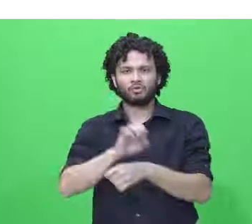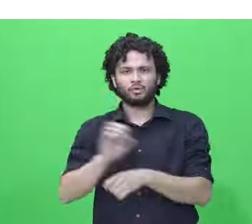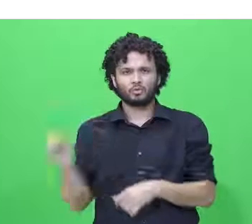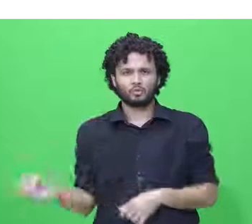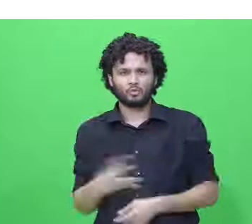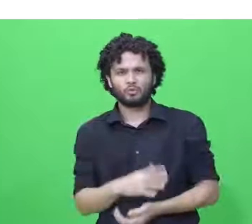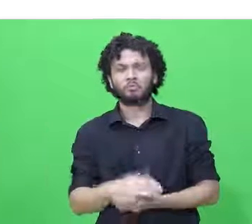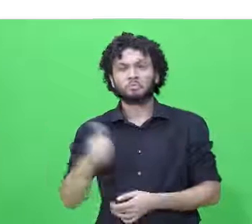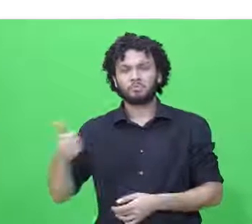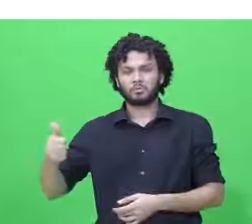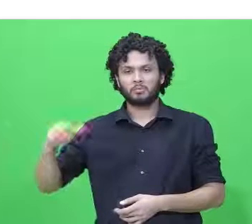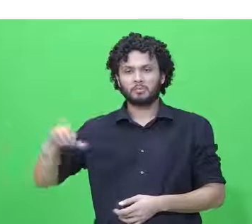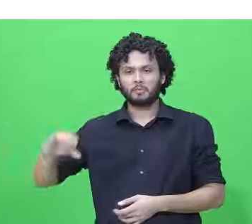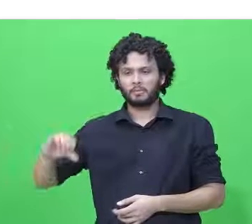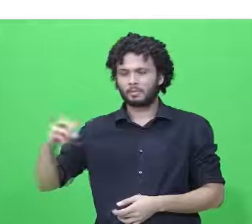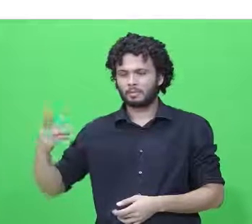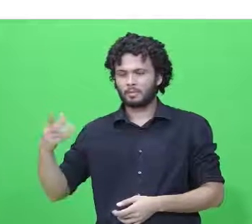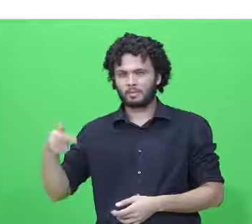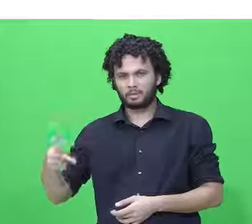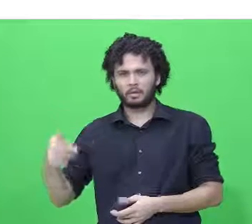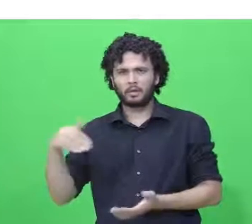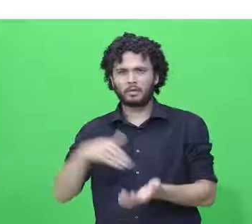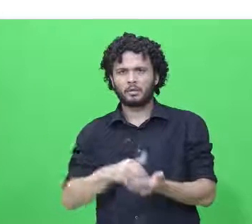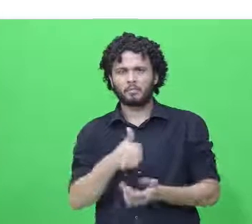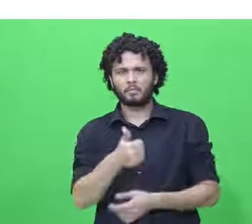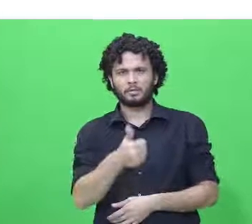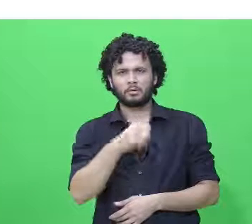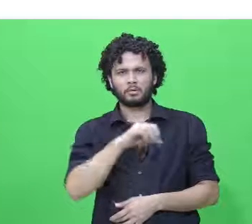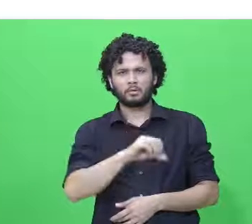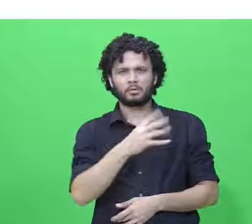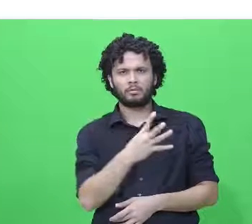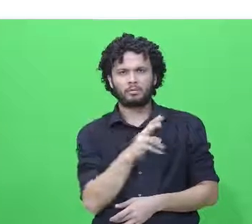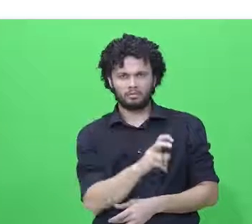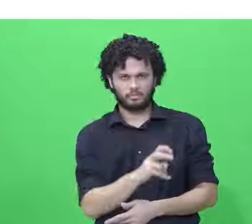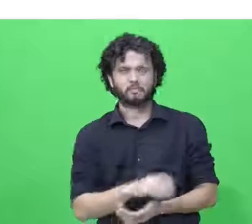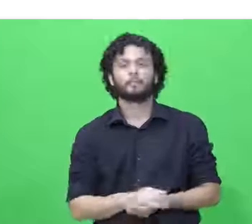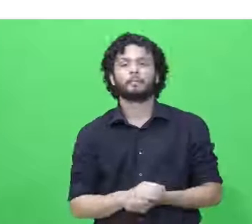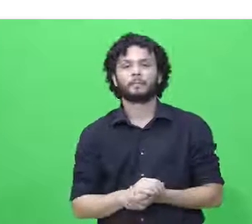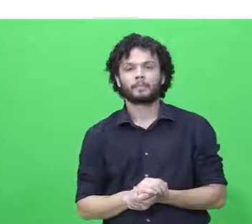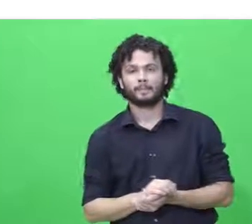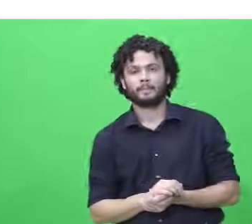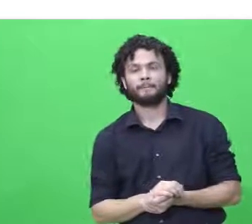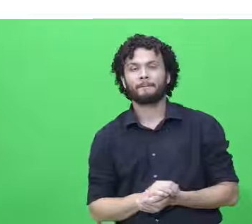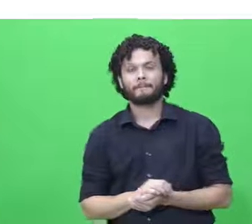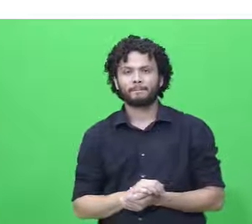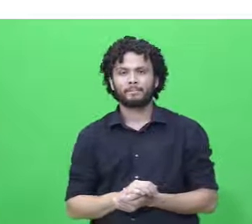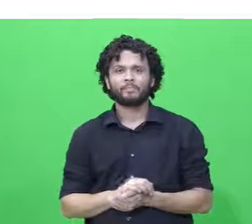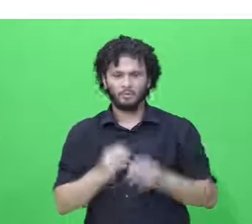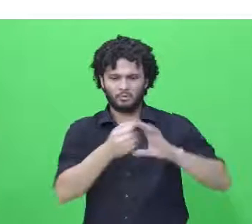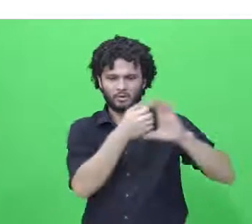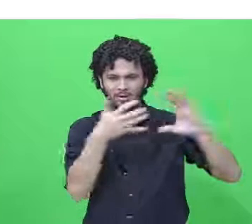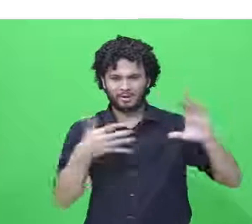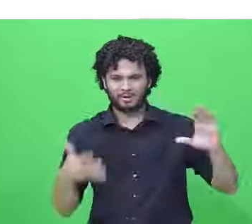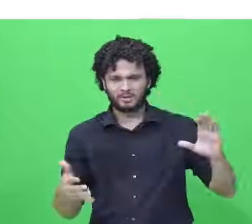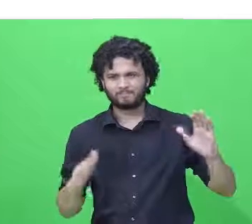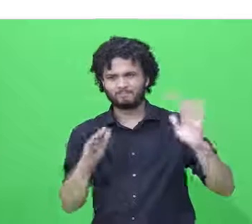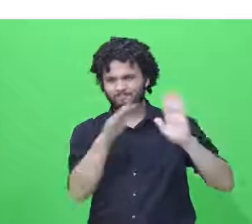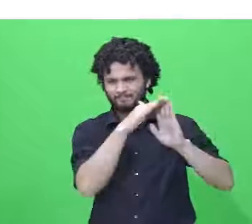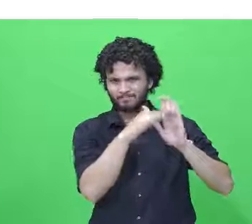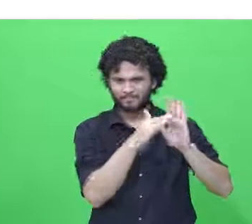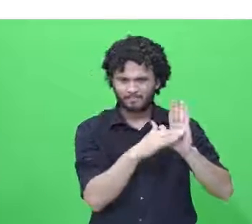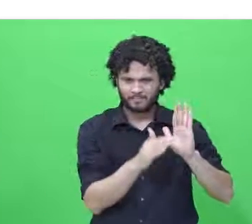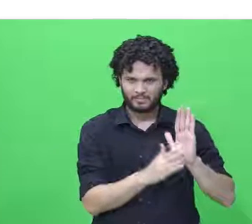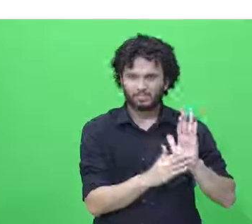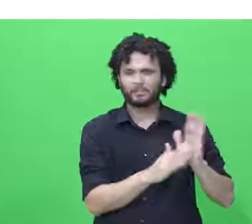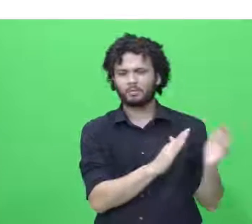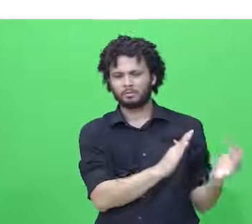de 1937 a 1945. Então, é exatamente, né, caracterizar cada um desses